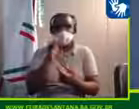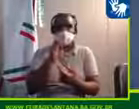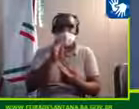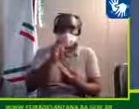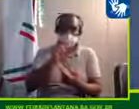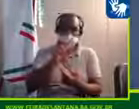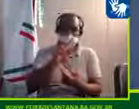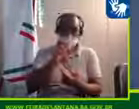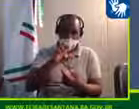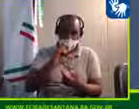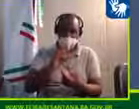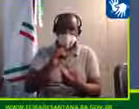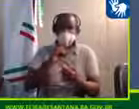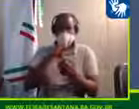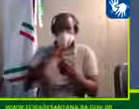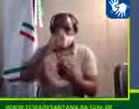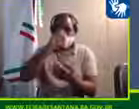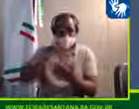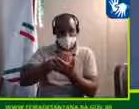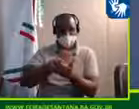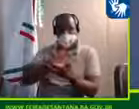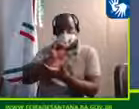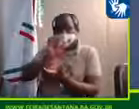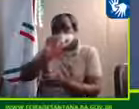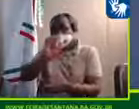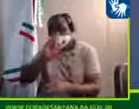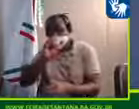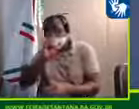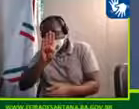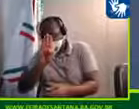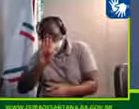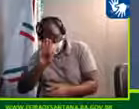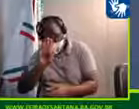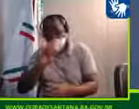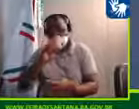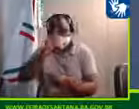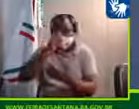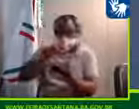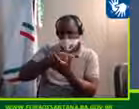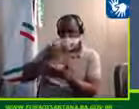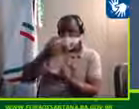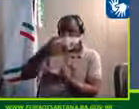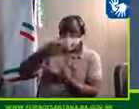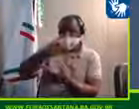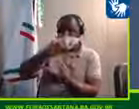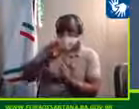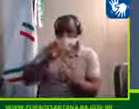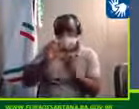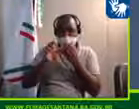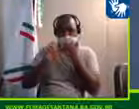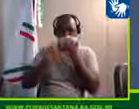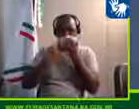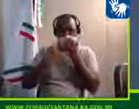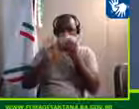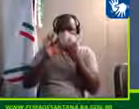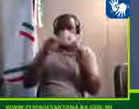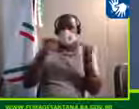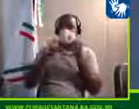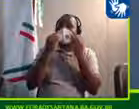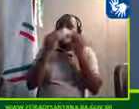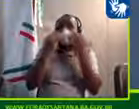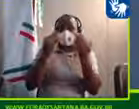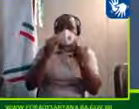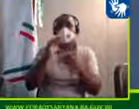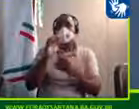é importante que os dados da CESAB, no último dia 17, foi exatamente um dia antes, mostram que Feira de Santana está no